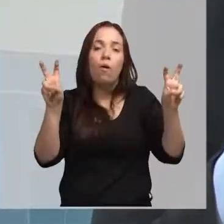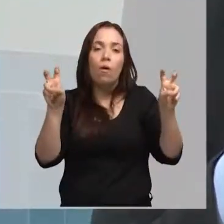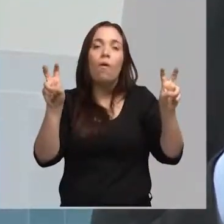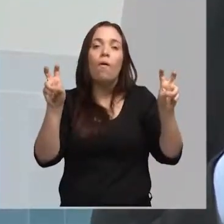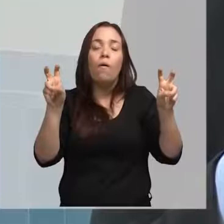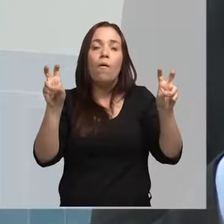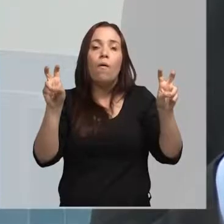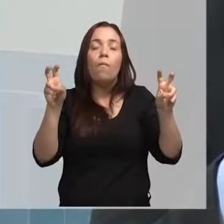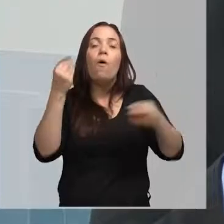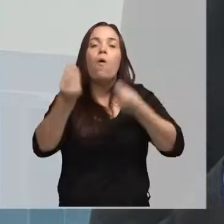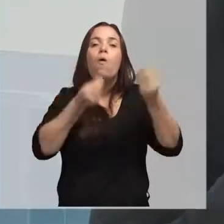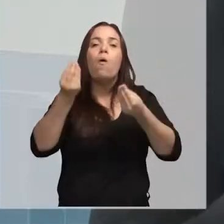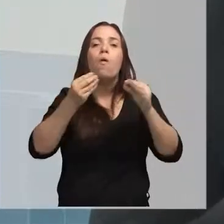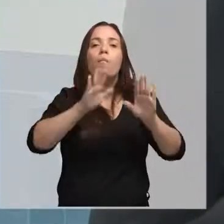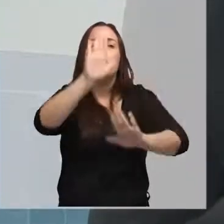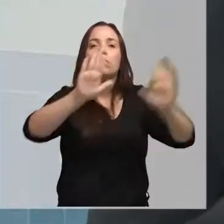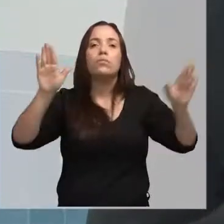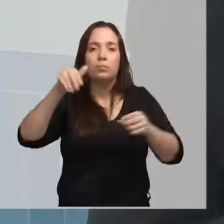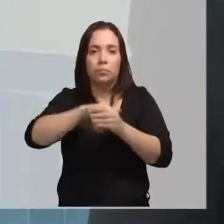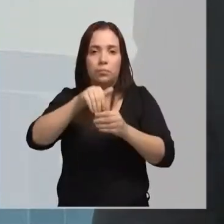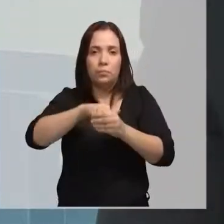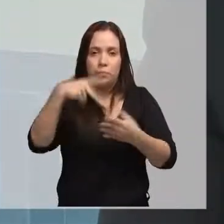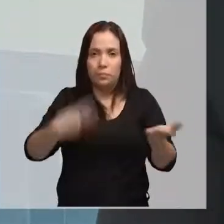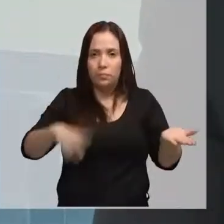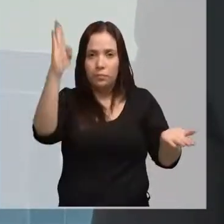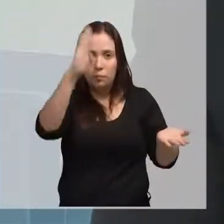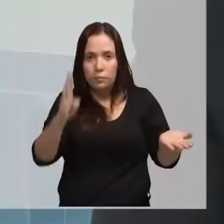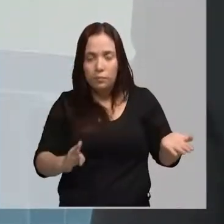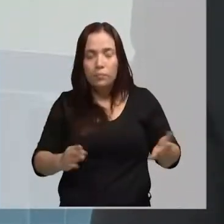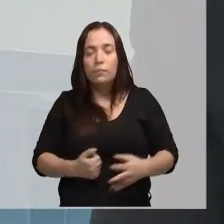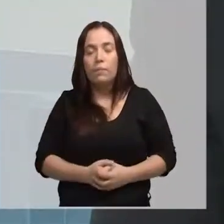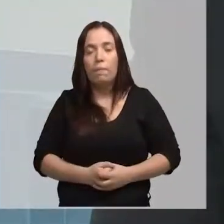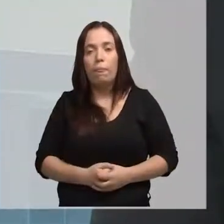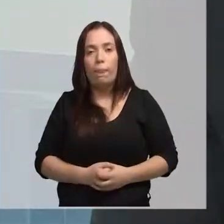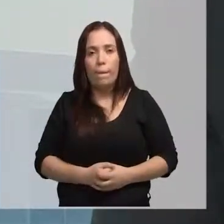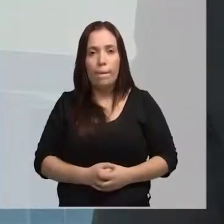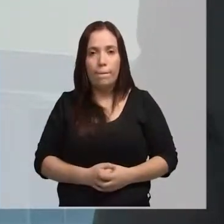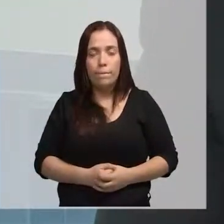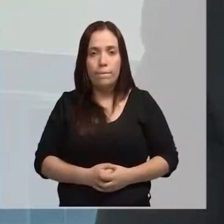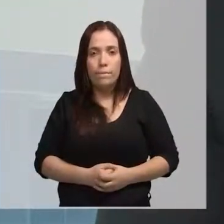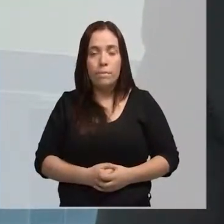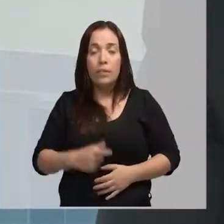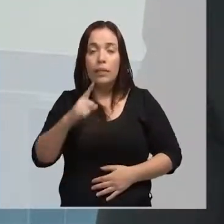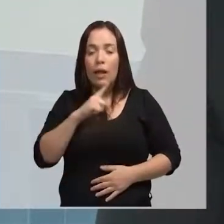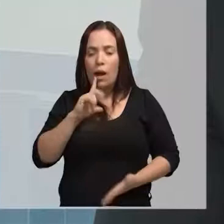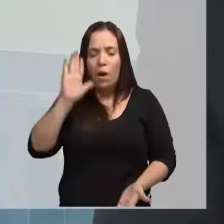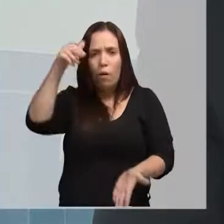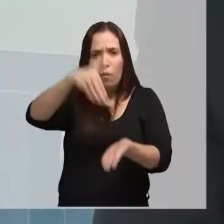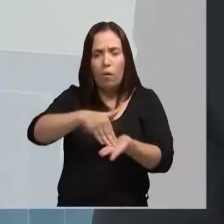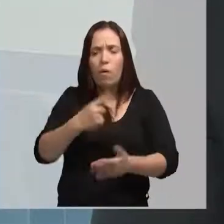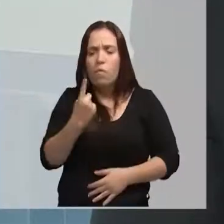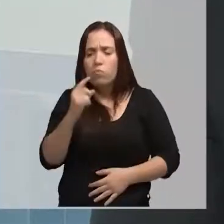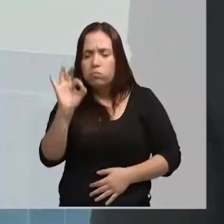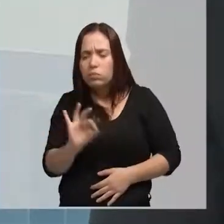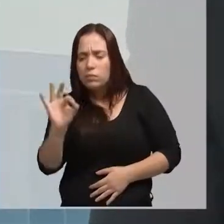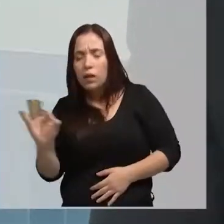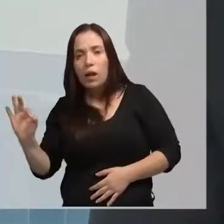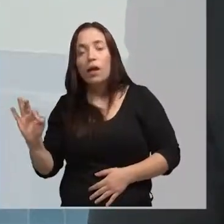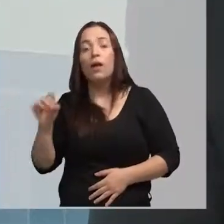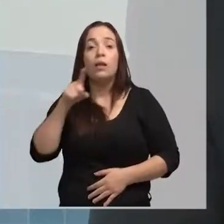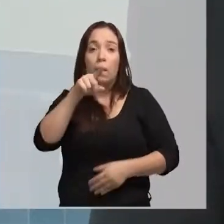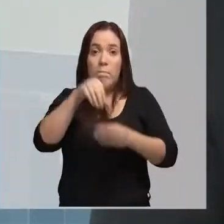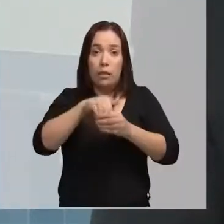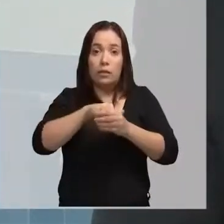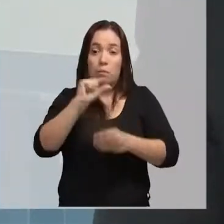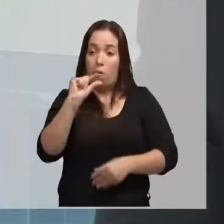entender o processo eleitoral brasileiro. Olha, Luiz, os últimos que tem 1% aí, diga aí para mim, na última pesquisa, essa é a pesquisa mais recente do